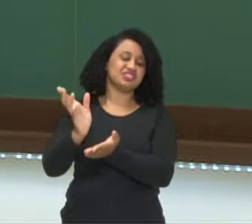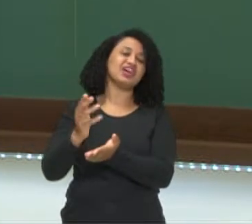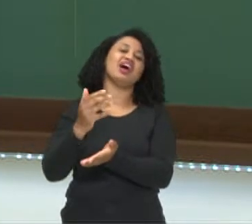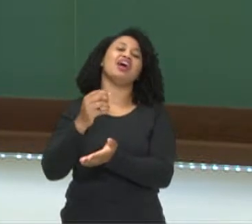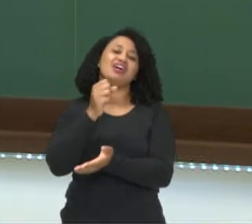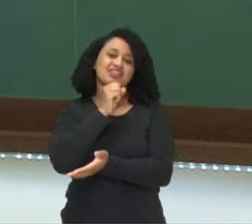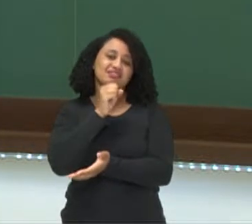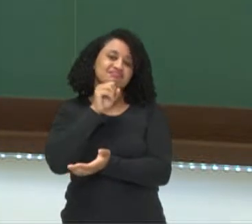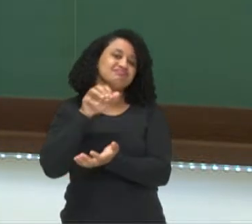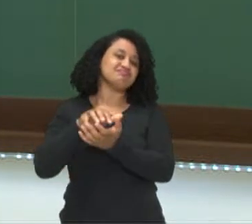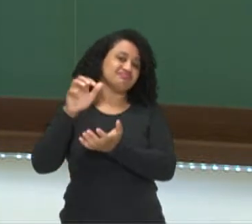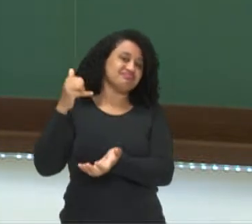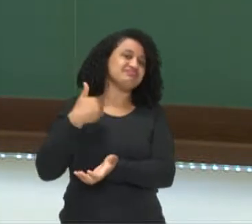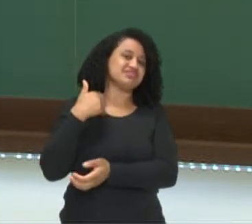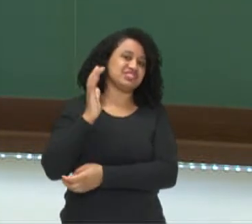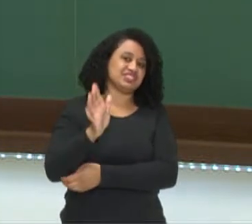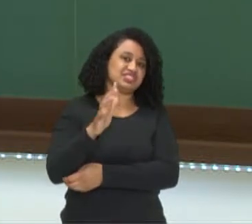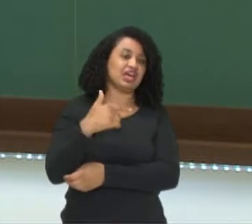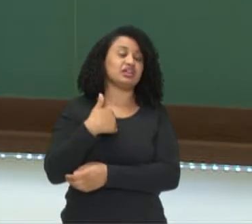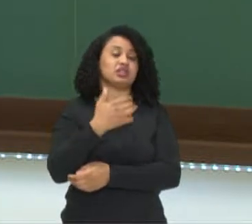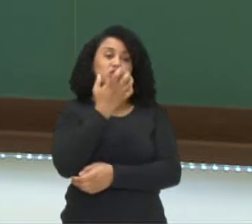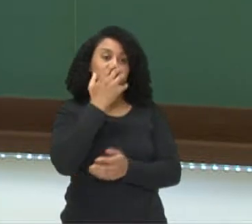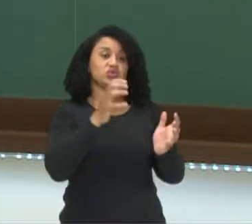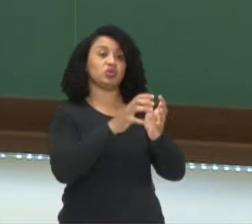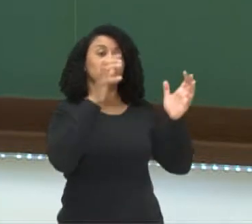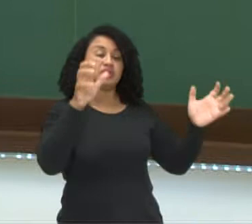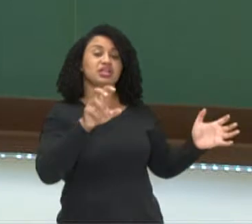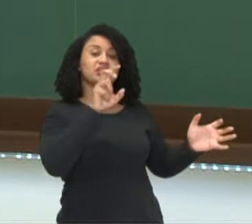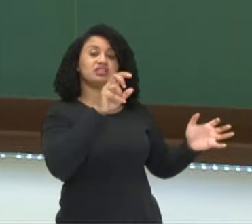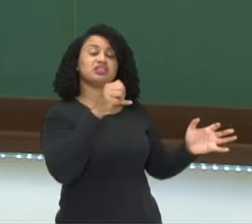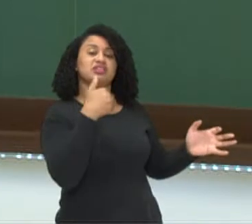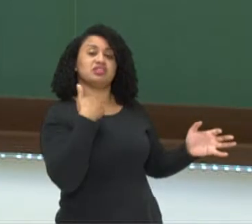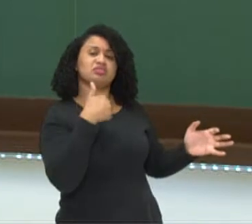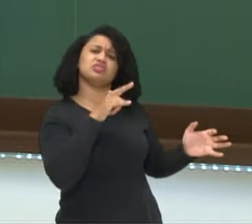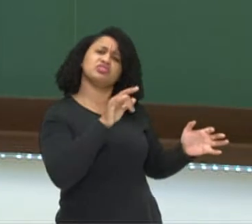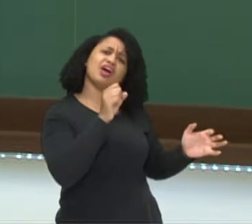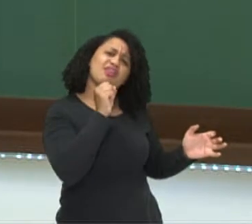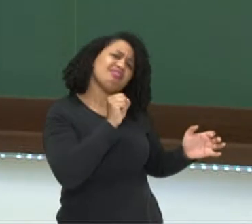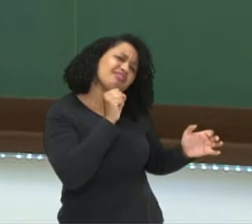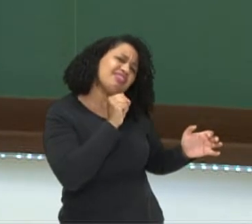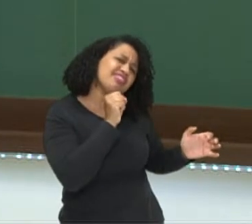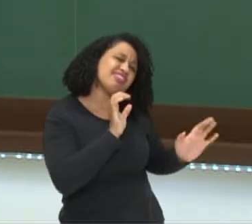idoso, ok? Então um cão grande de 5 anos já é um senhorzinho.